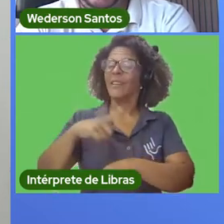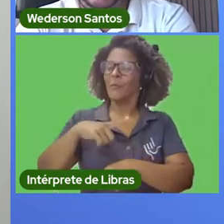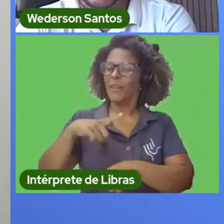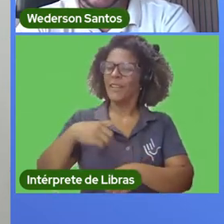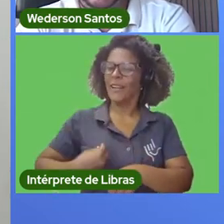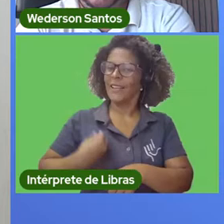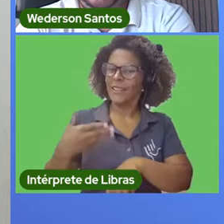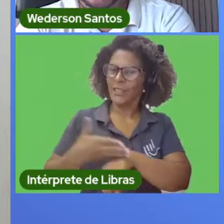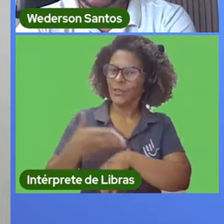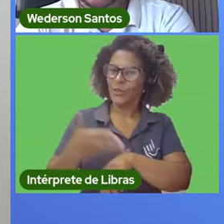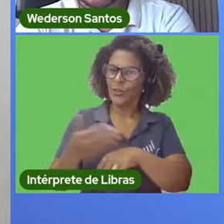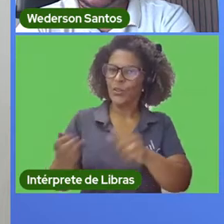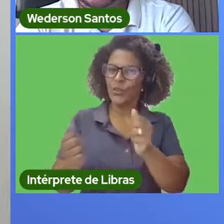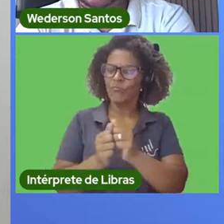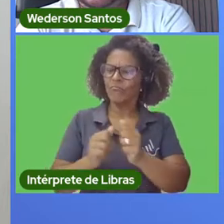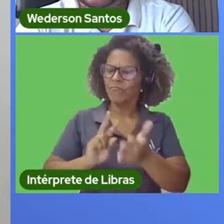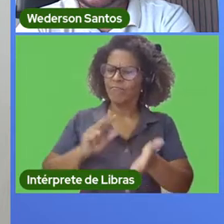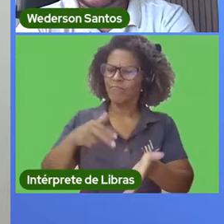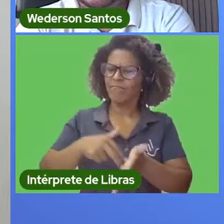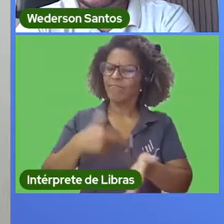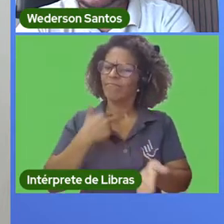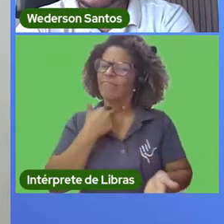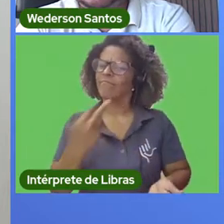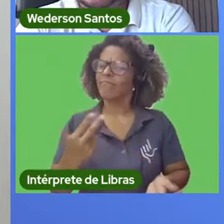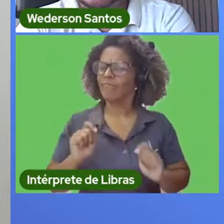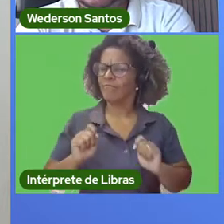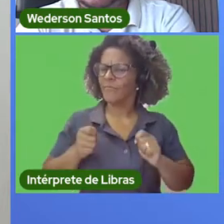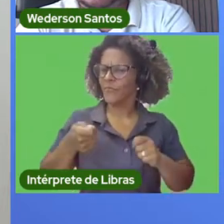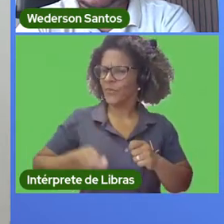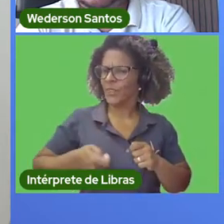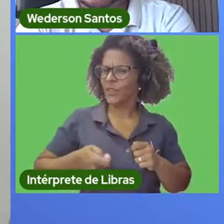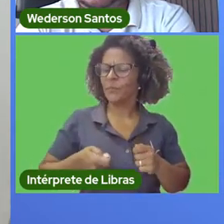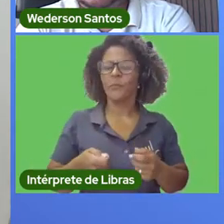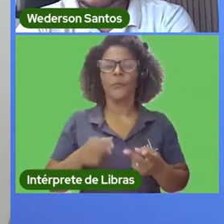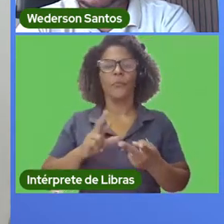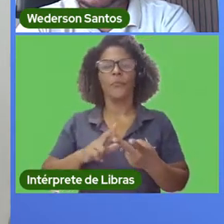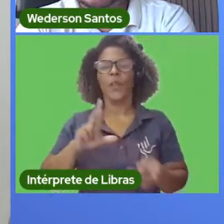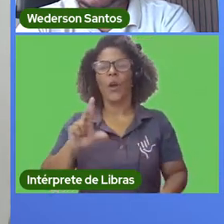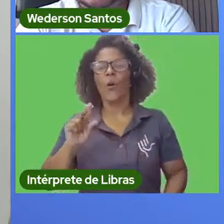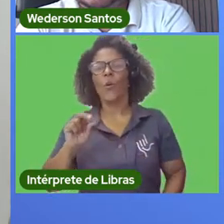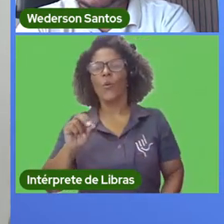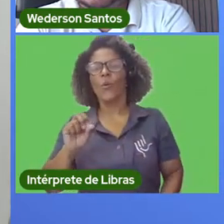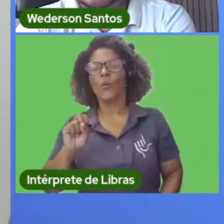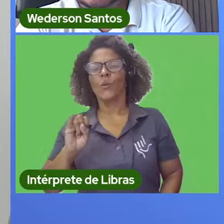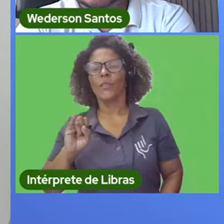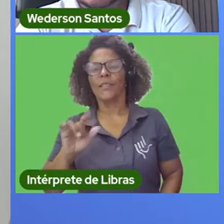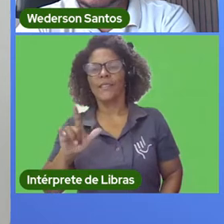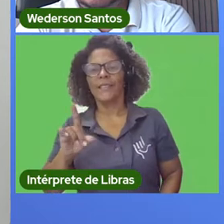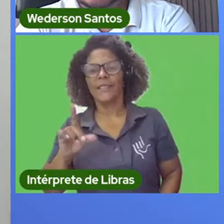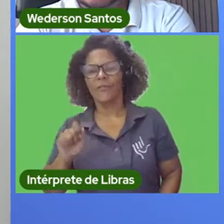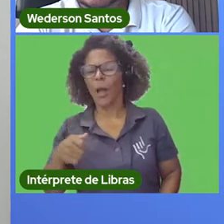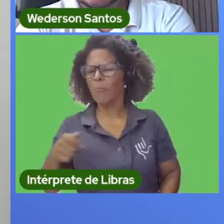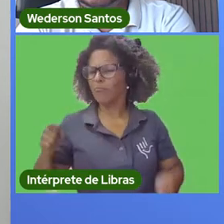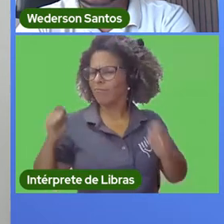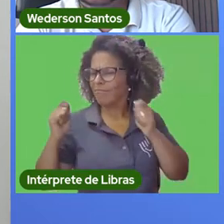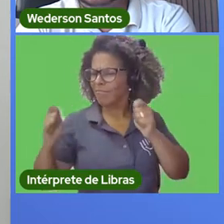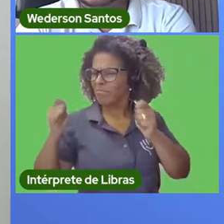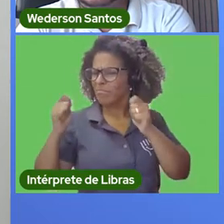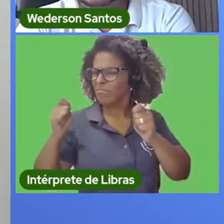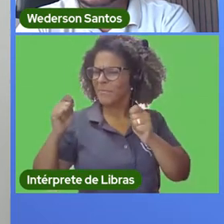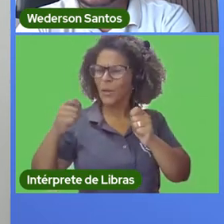sempre uma voz muito ativa aqui para a gente. A Rosilda, que é uma militante